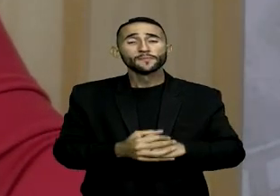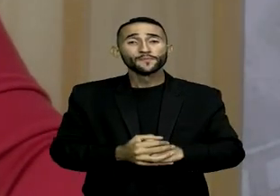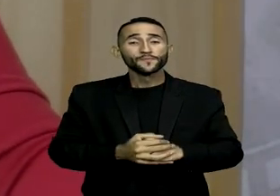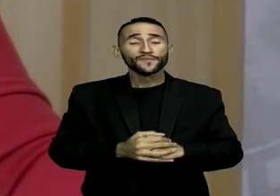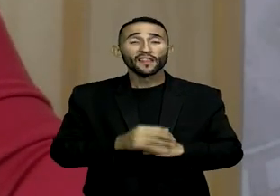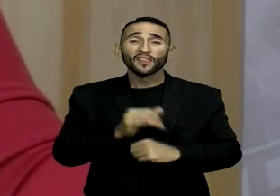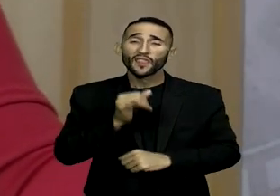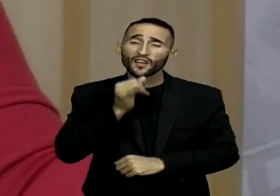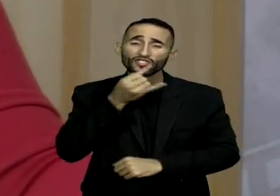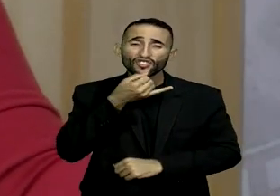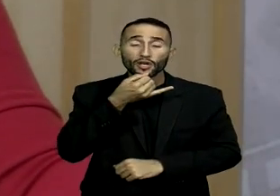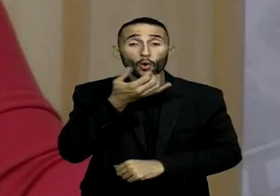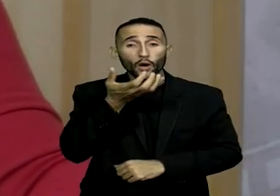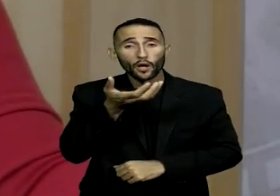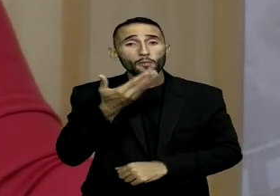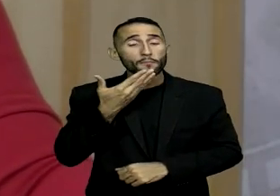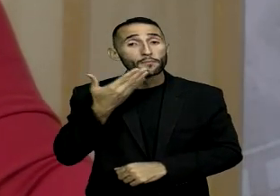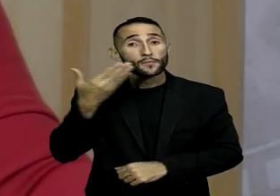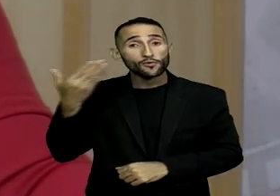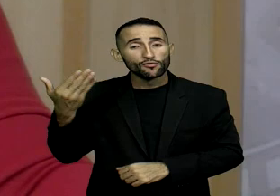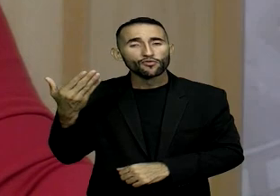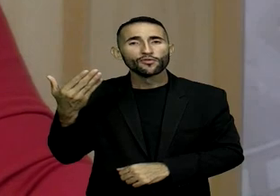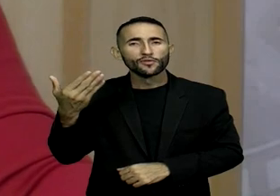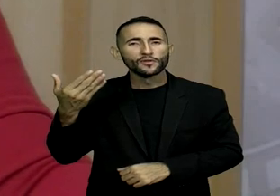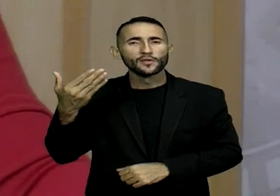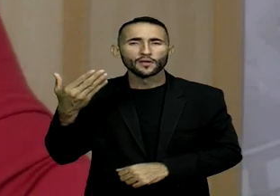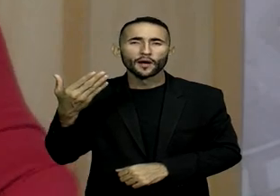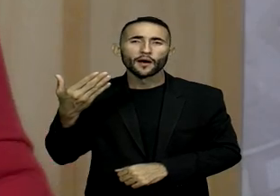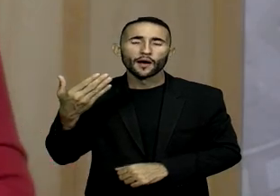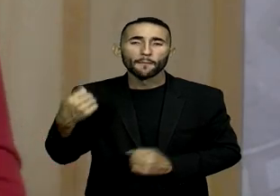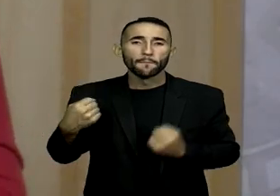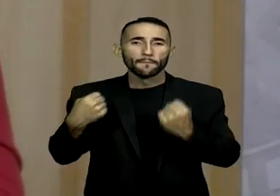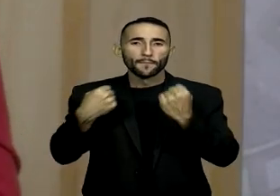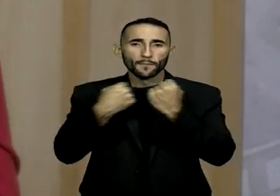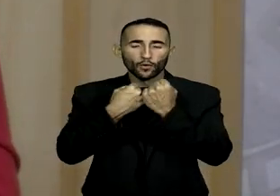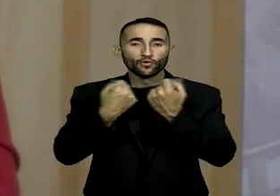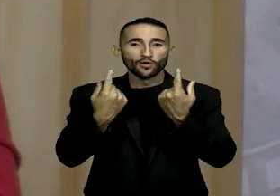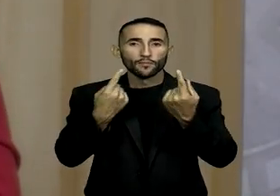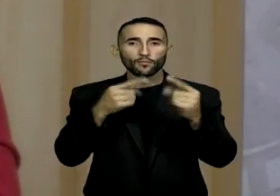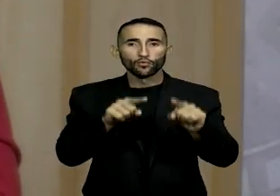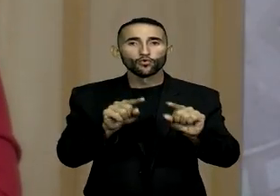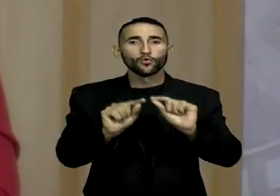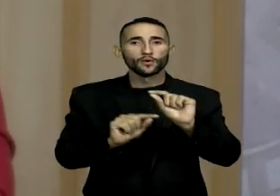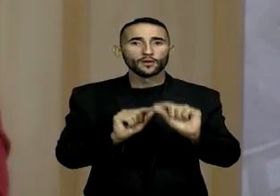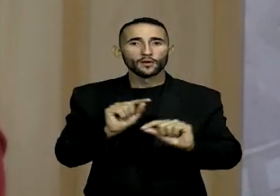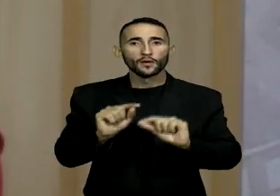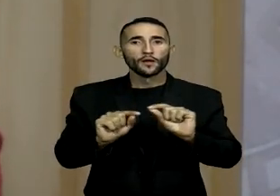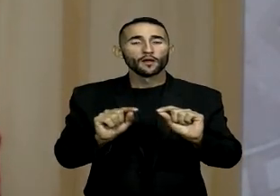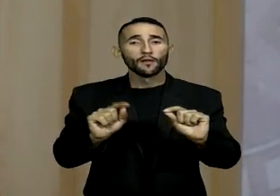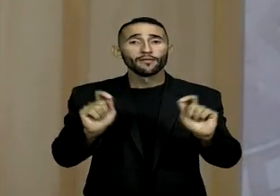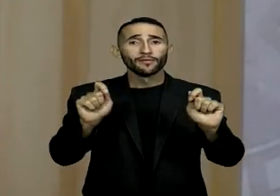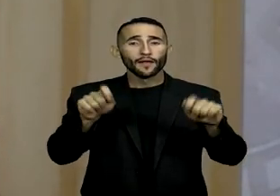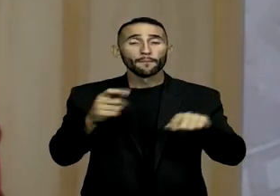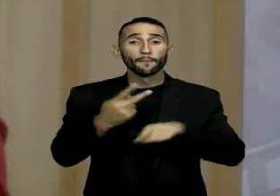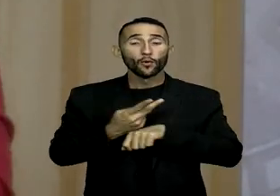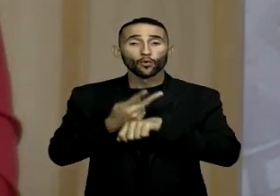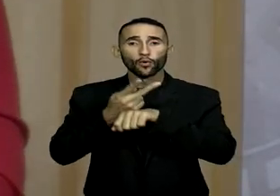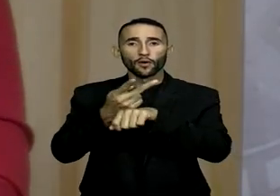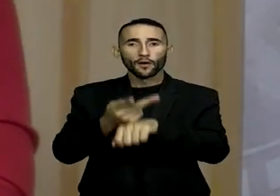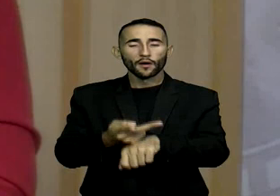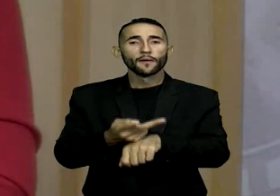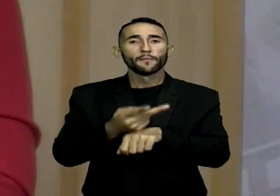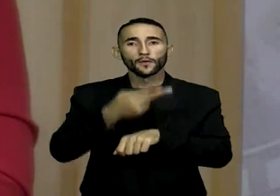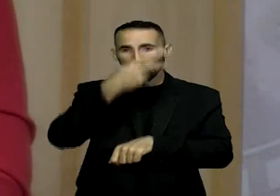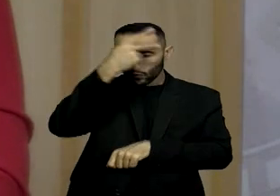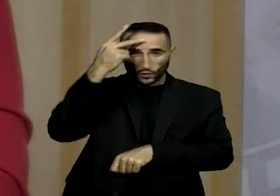E gostaria de fazer um pedido aqui também, esse pedido de repúdio, que realmente pudesse caçar essas pessoas que têm